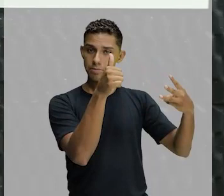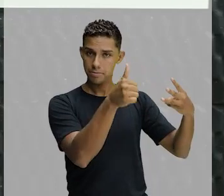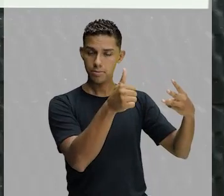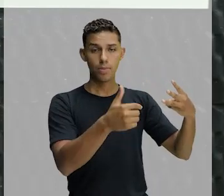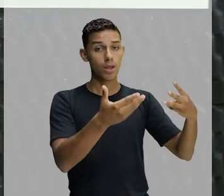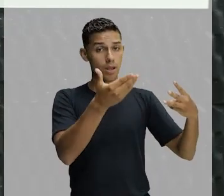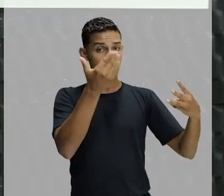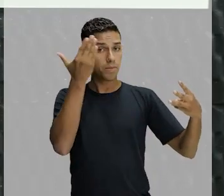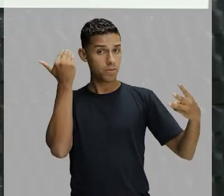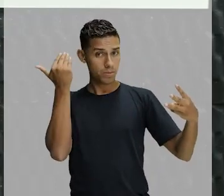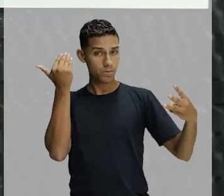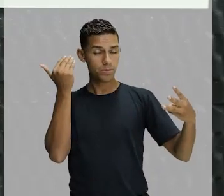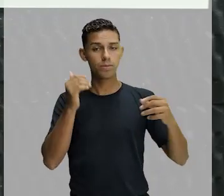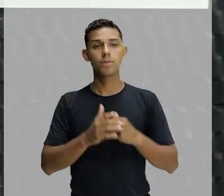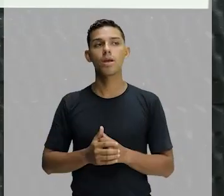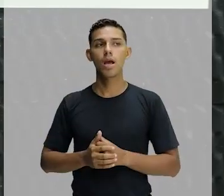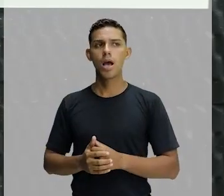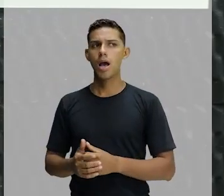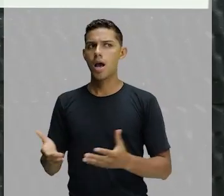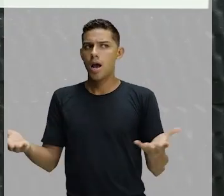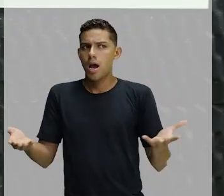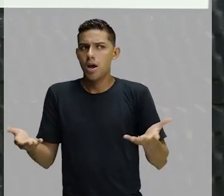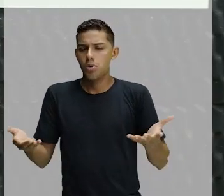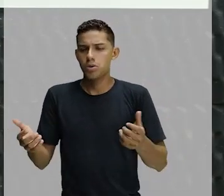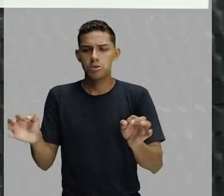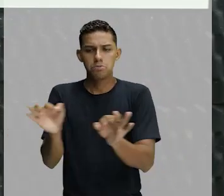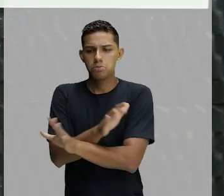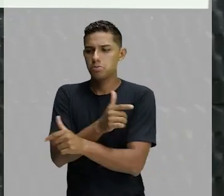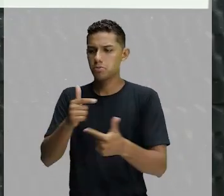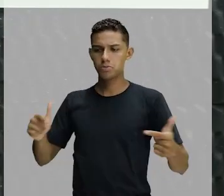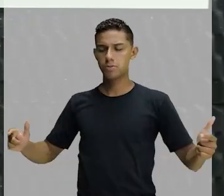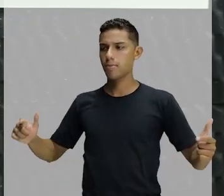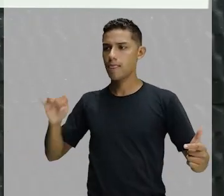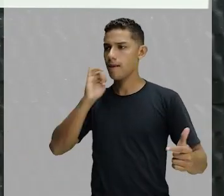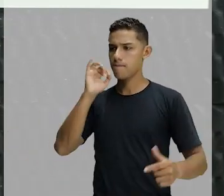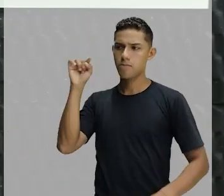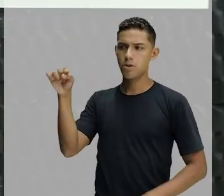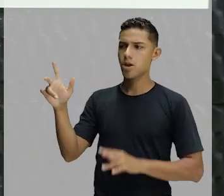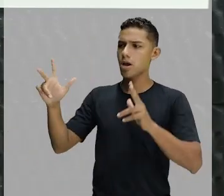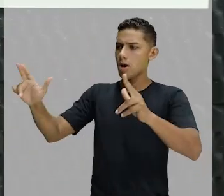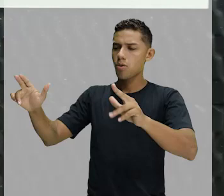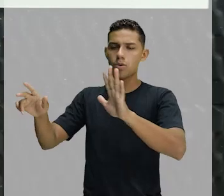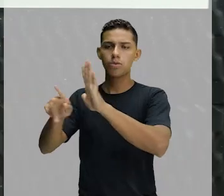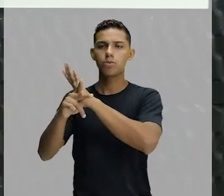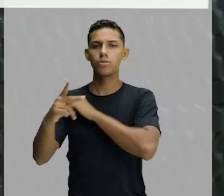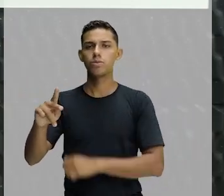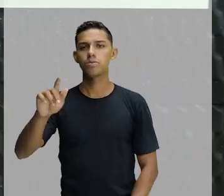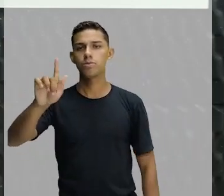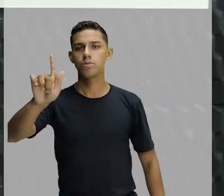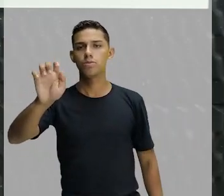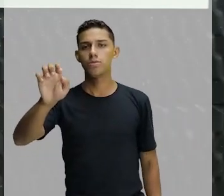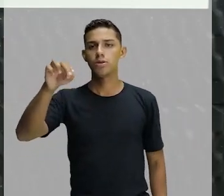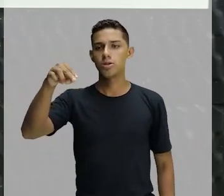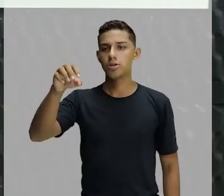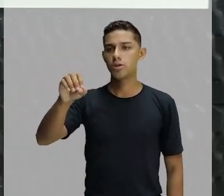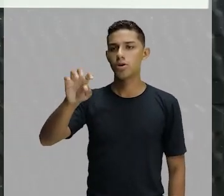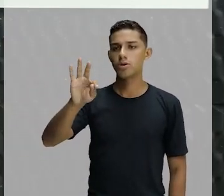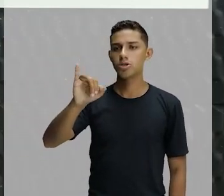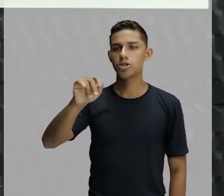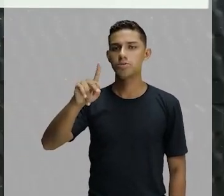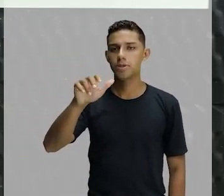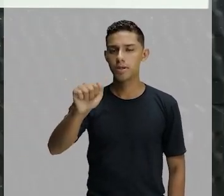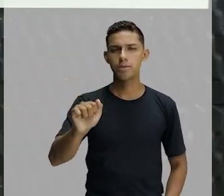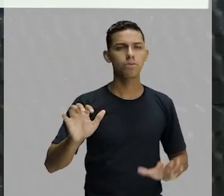E percebam que na proporção fenotípica vai ser igual à proporção genotípica, ok? Agora, qual